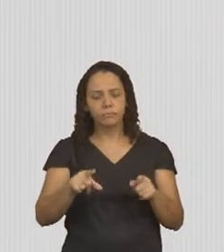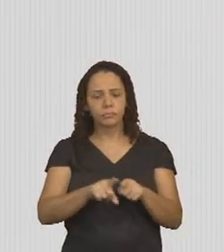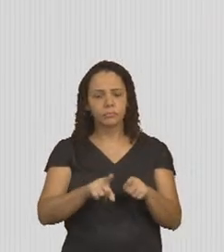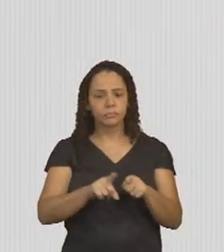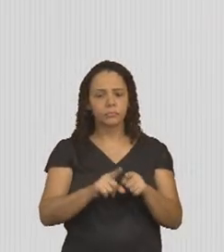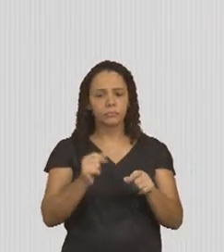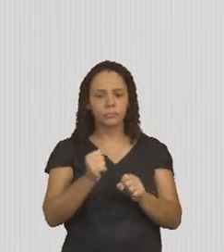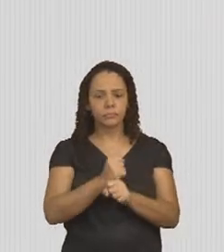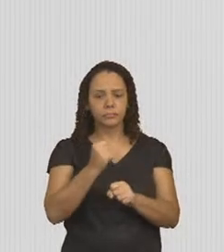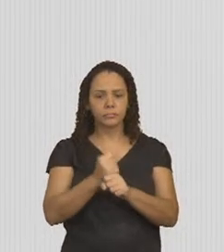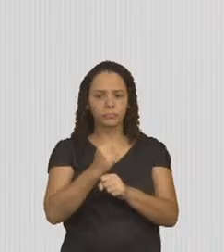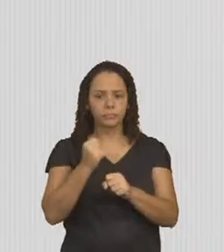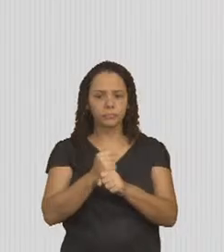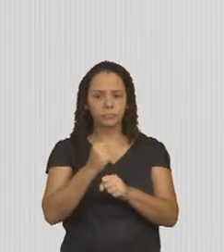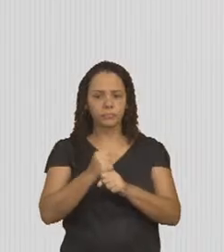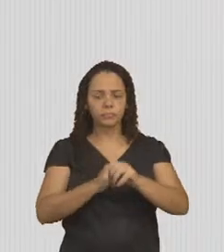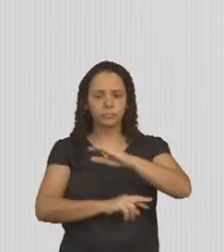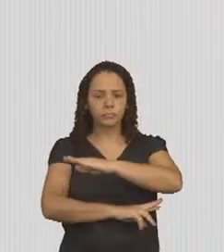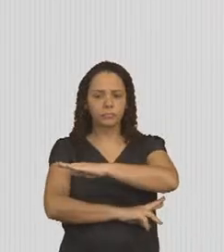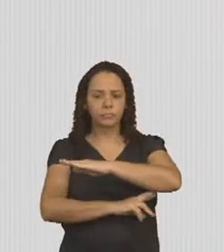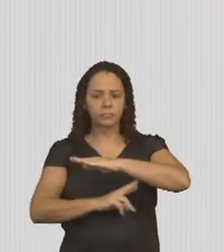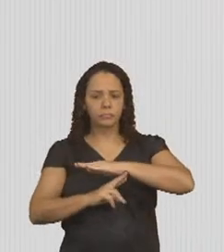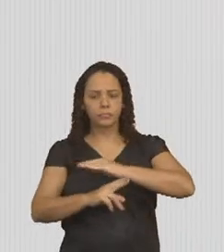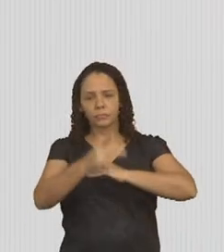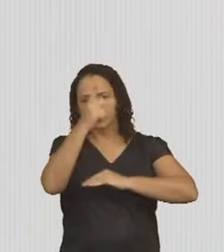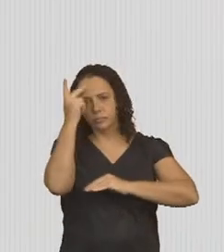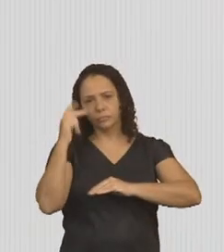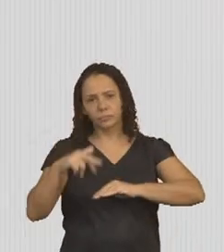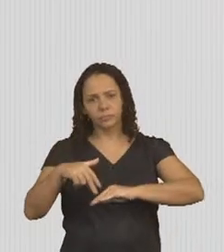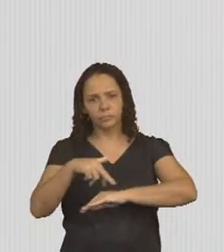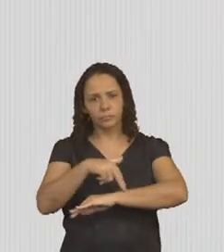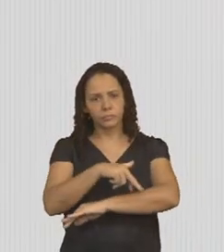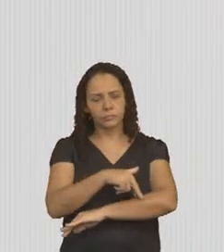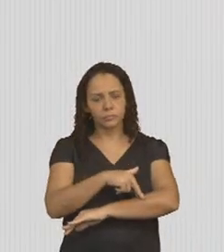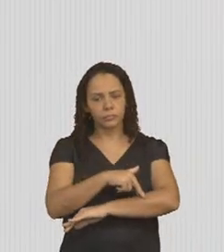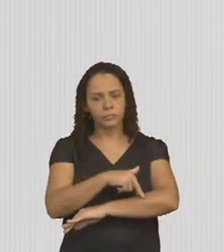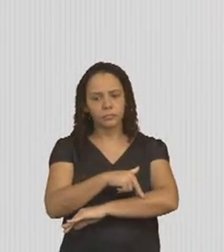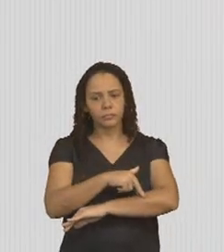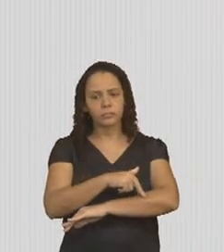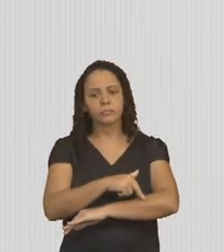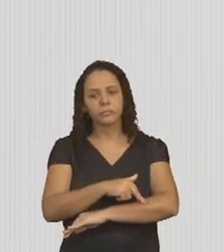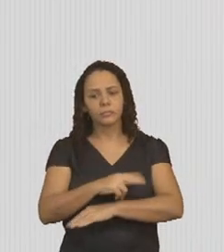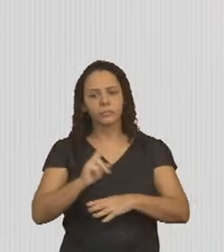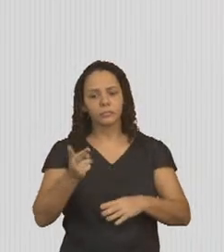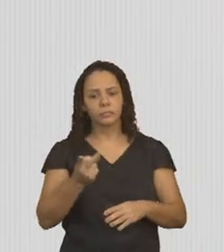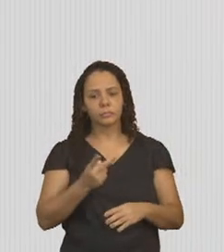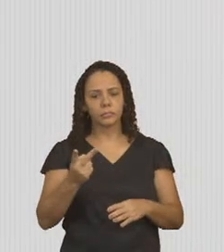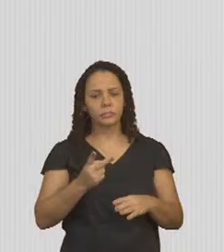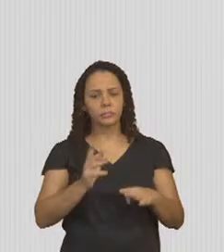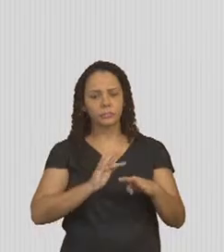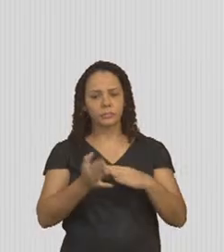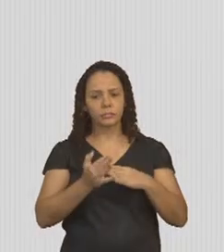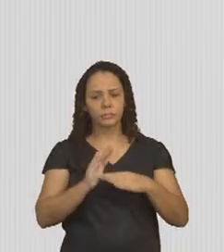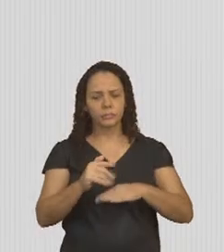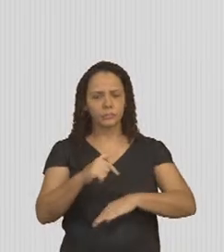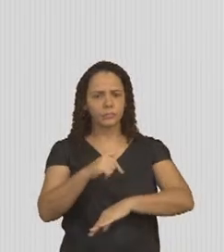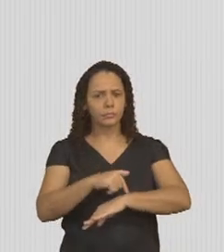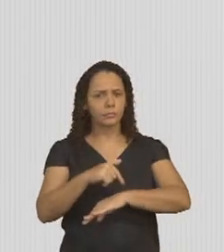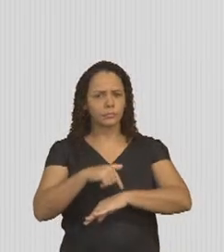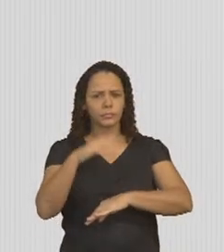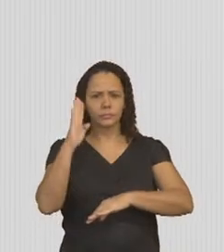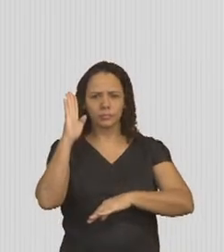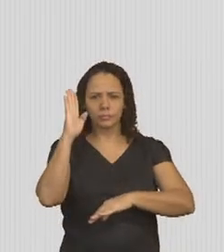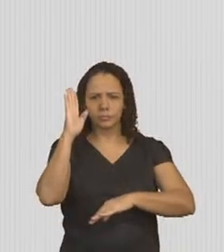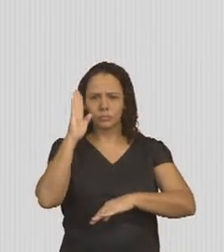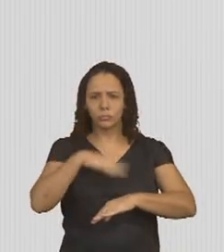de infraestrutura. A ponte pelos quais os moradores passam do Jardim do Portal para o Jardim Nova Esperança é muito precária, perigosa